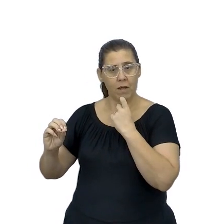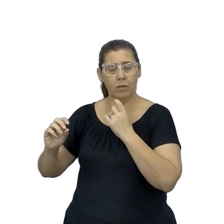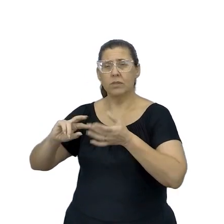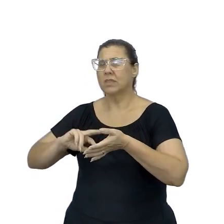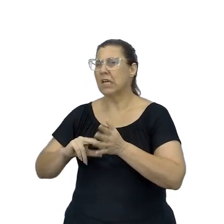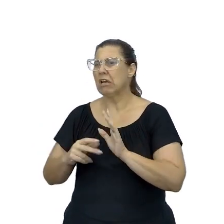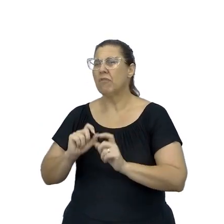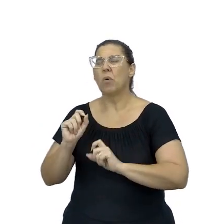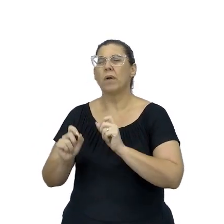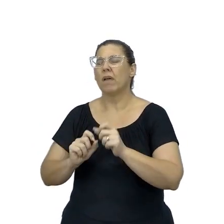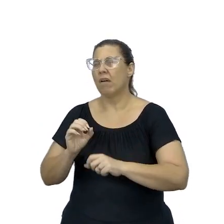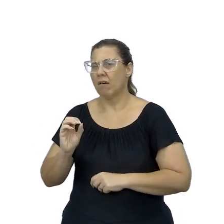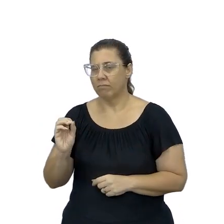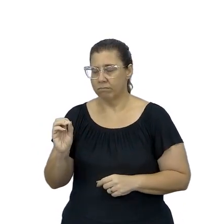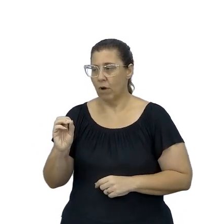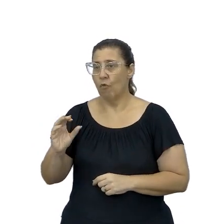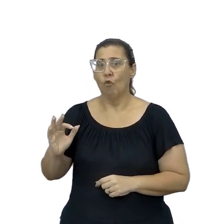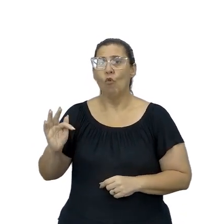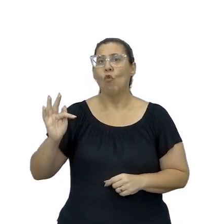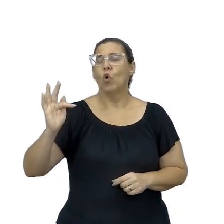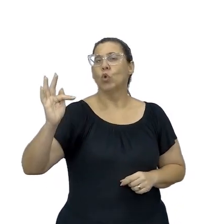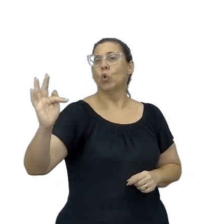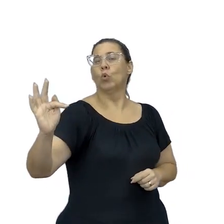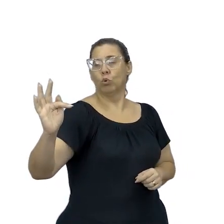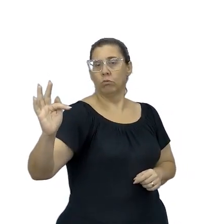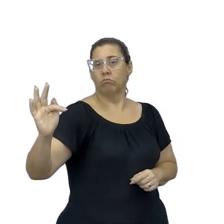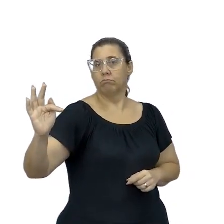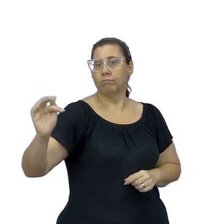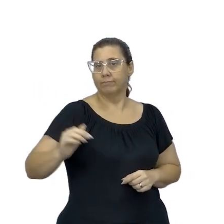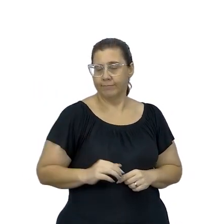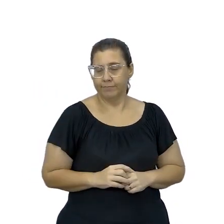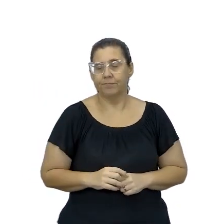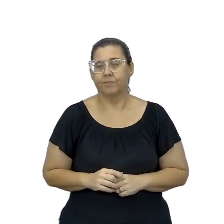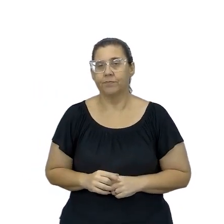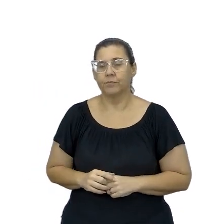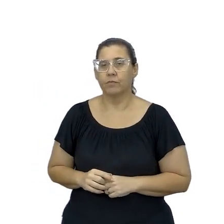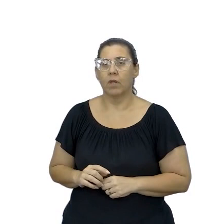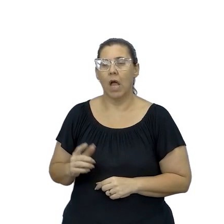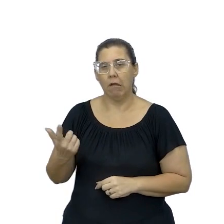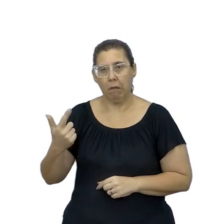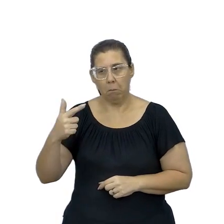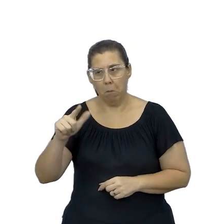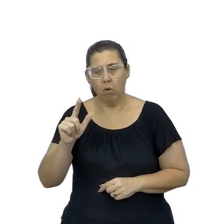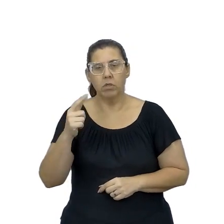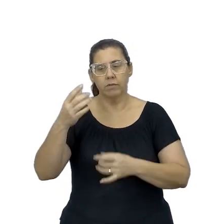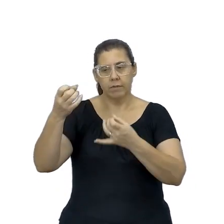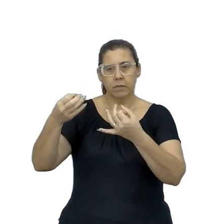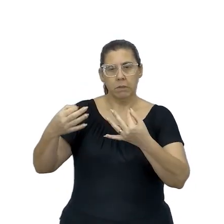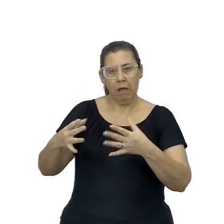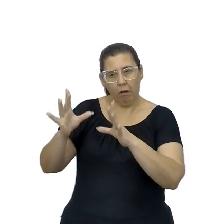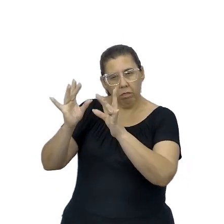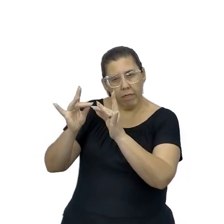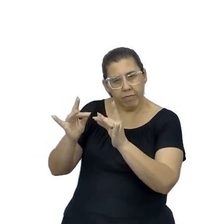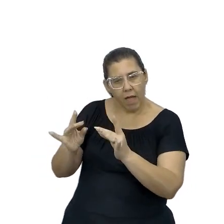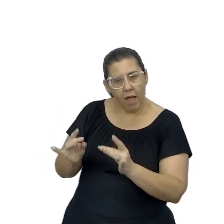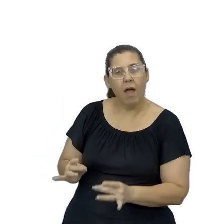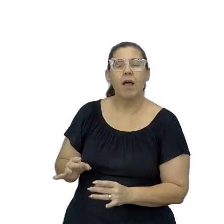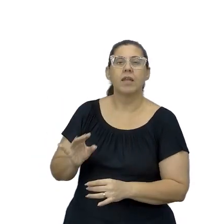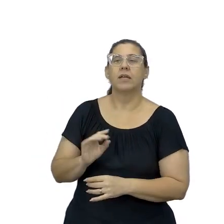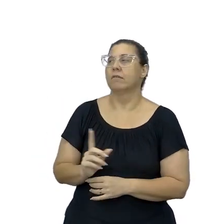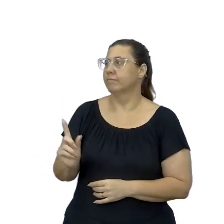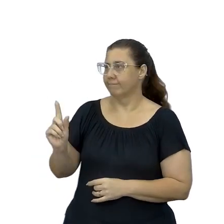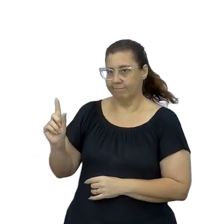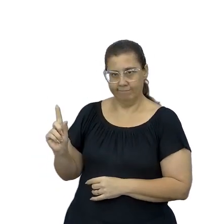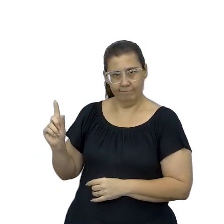dizer o quê? São formações futuras, formações que estão por vir. Tá bom? E aí depois a gente vai falar com mais detalhe sobre